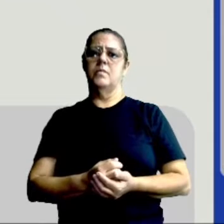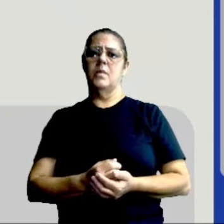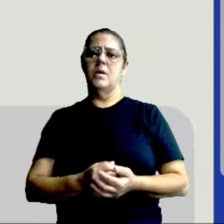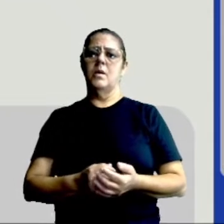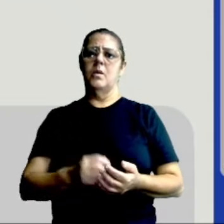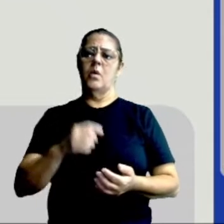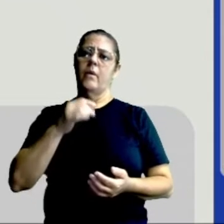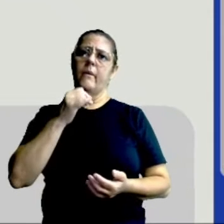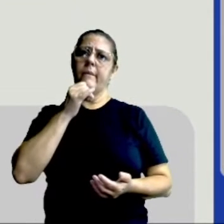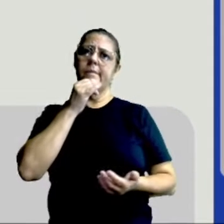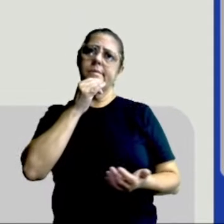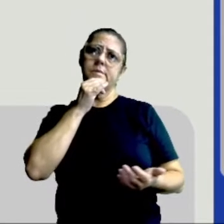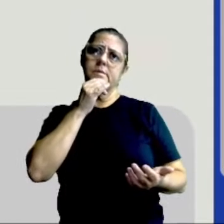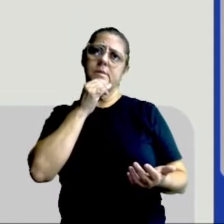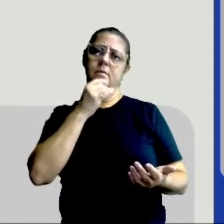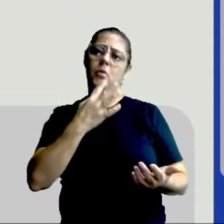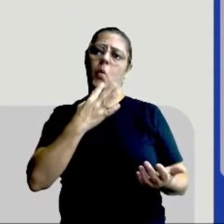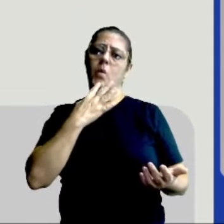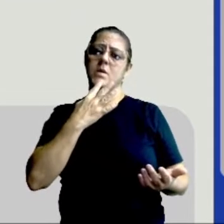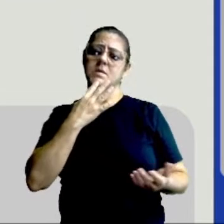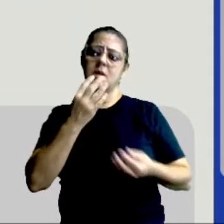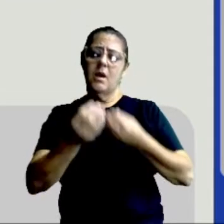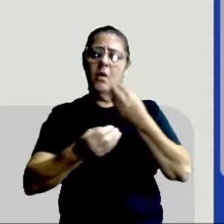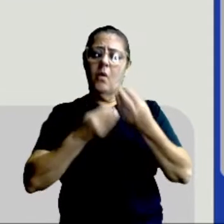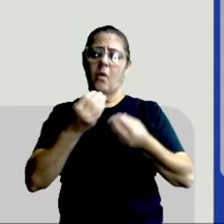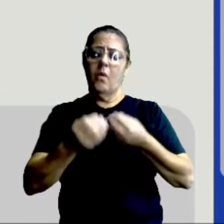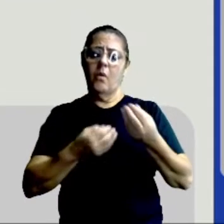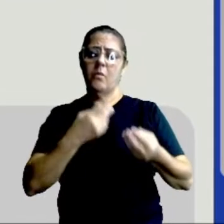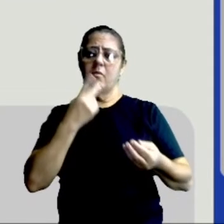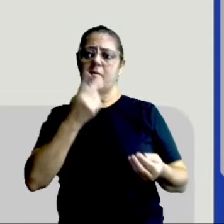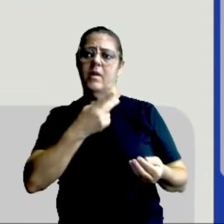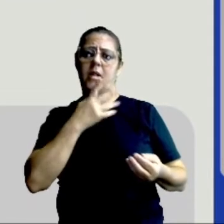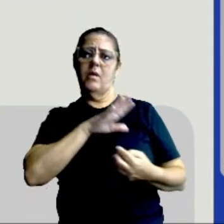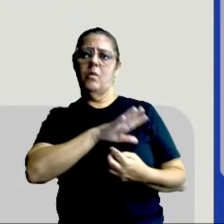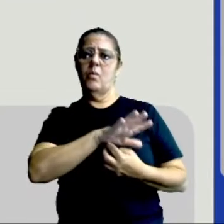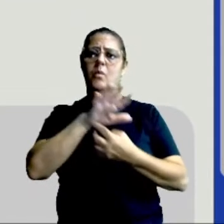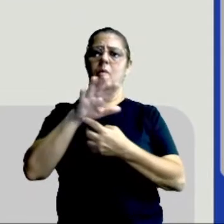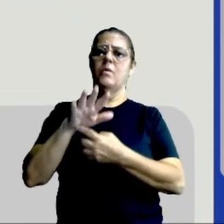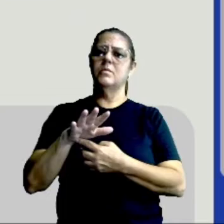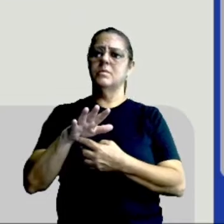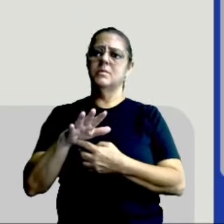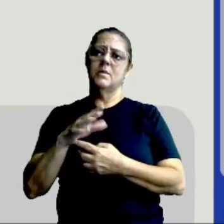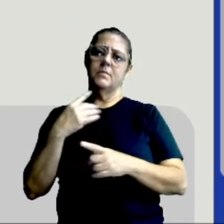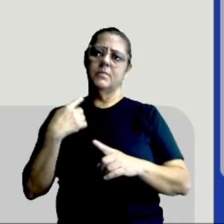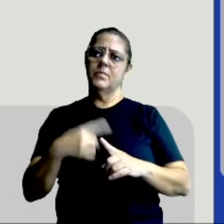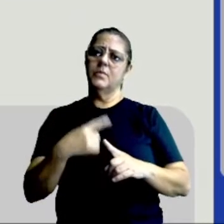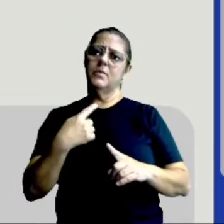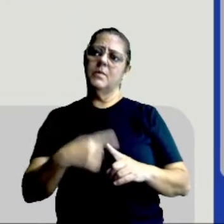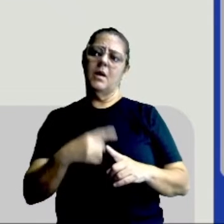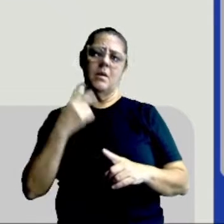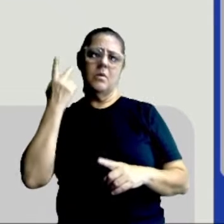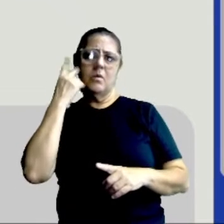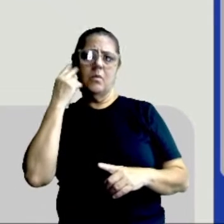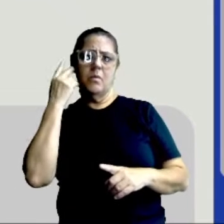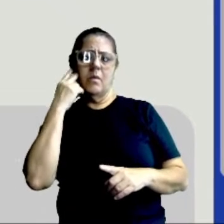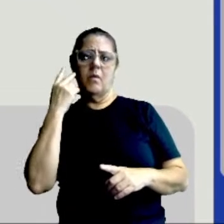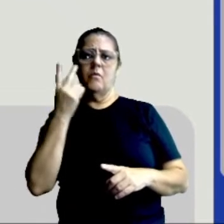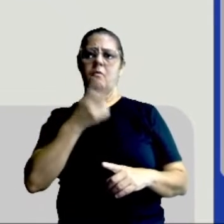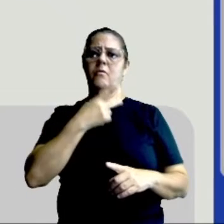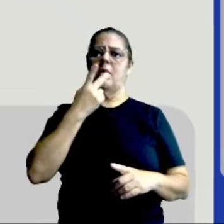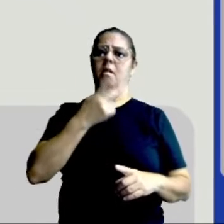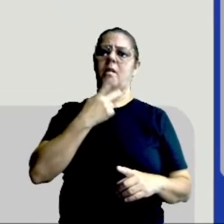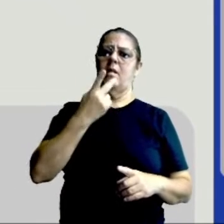você conhecer essa maneira de falar, de expressar, né? Porque é comum a gente estar falando